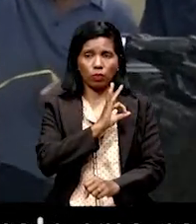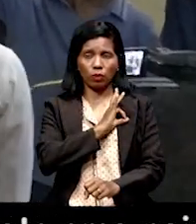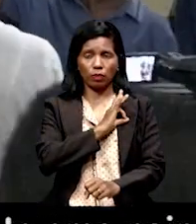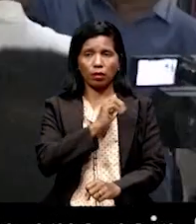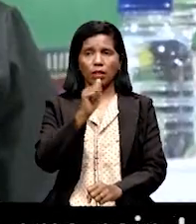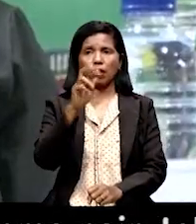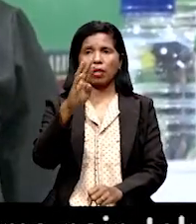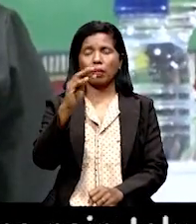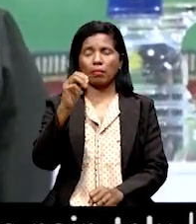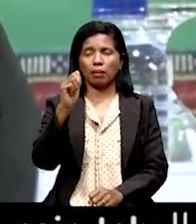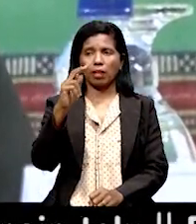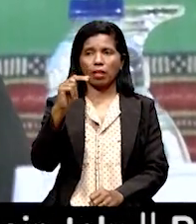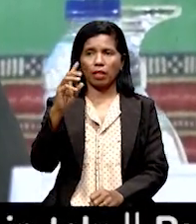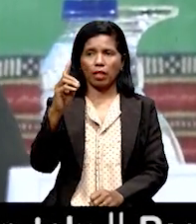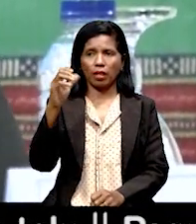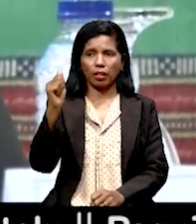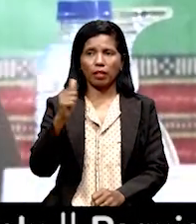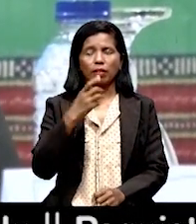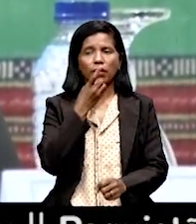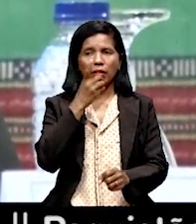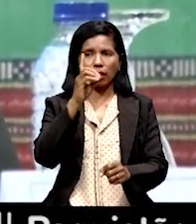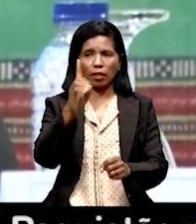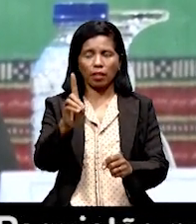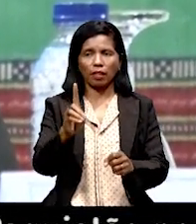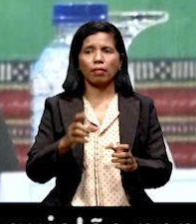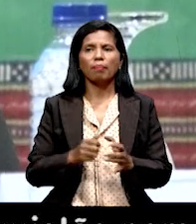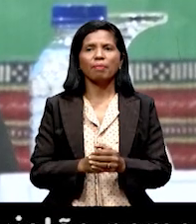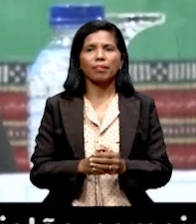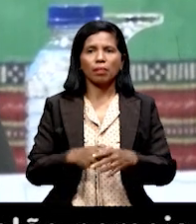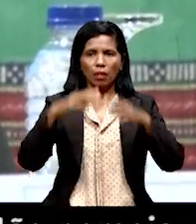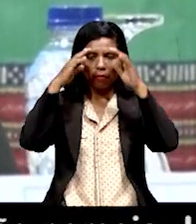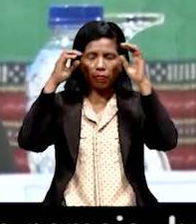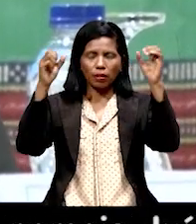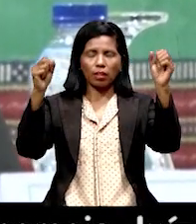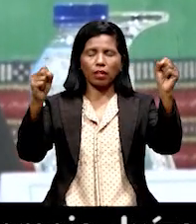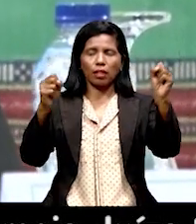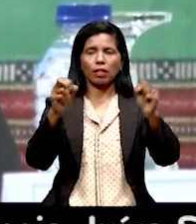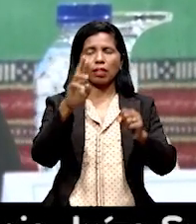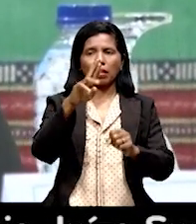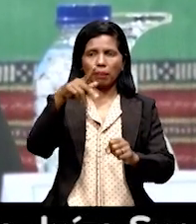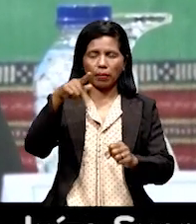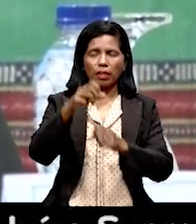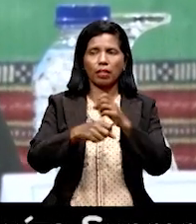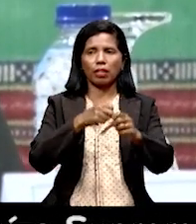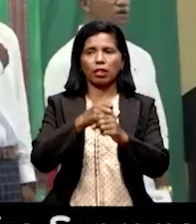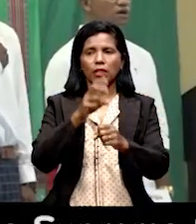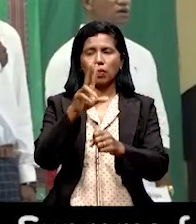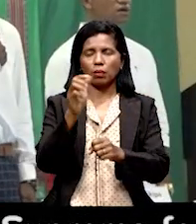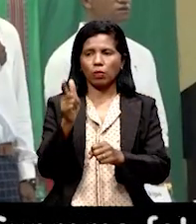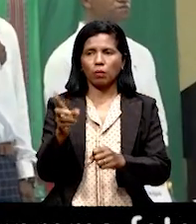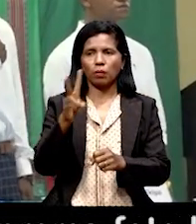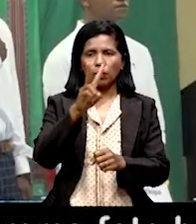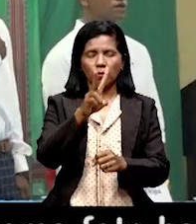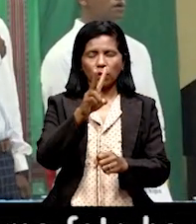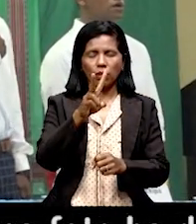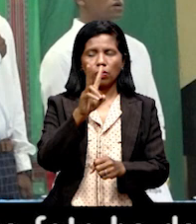Armanda Berta dos Santos, oficialmente declara candidata a presidente da República, período tinan ringrua Ruanulu Singrua, to